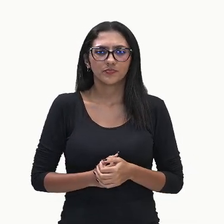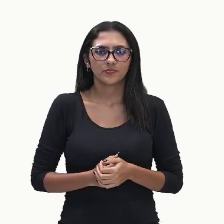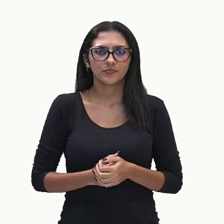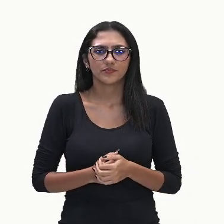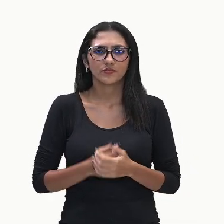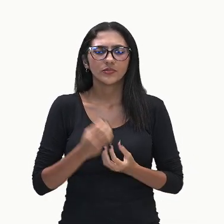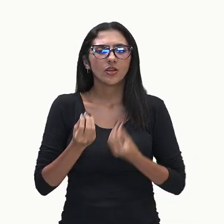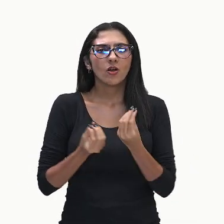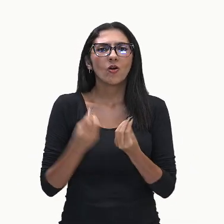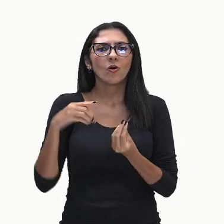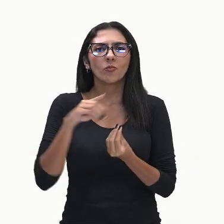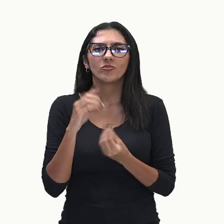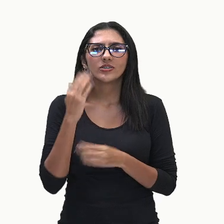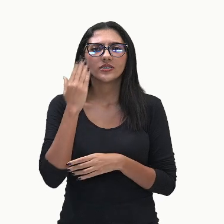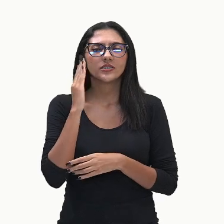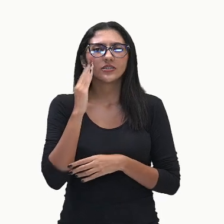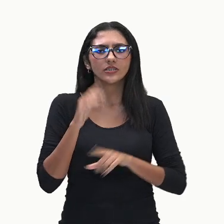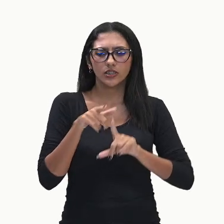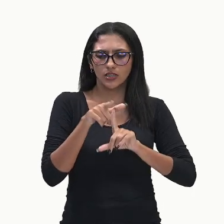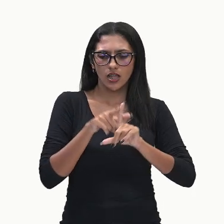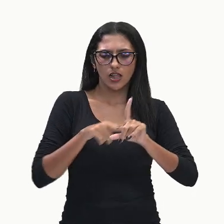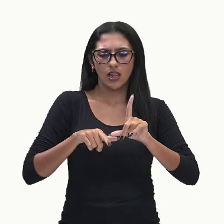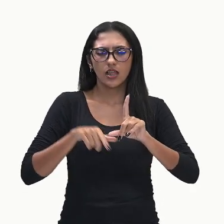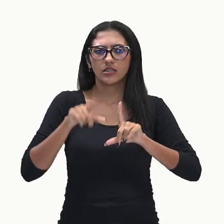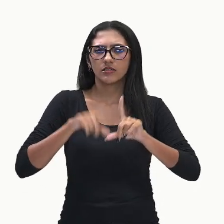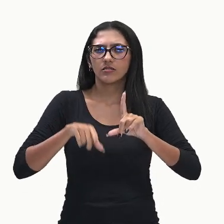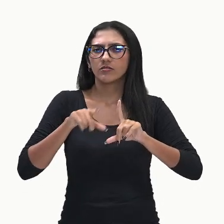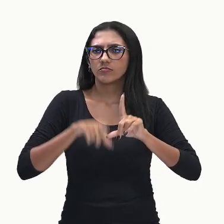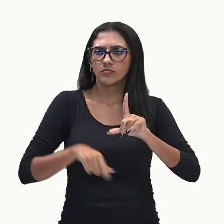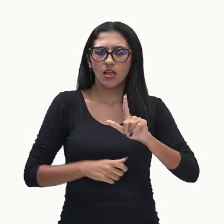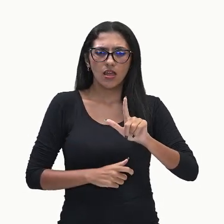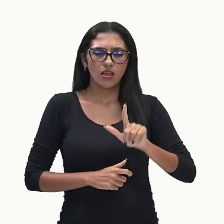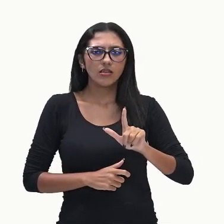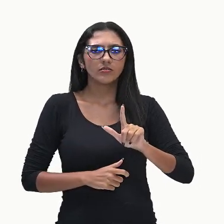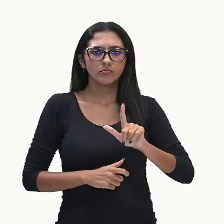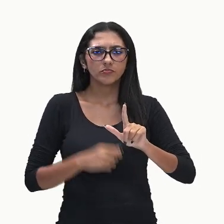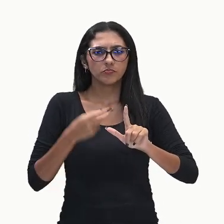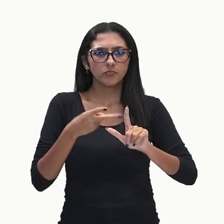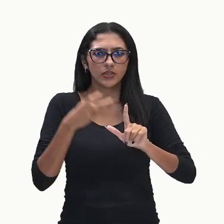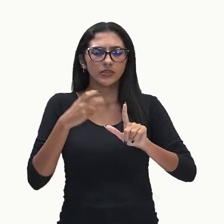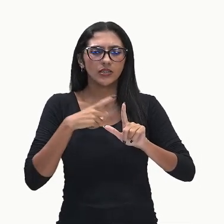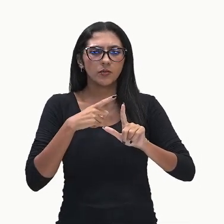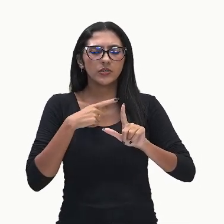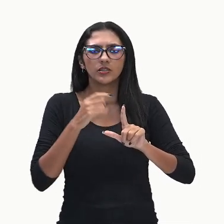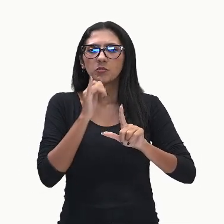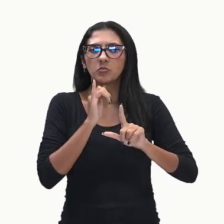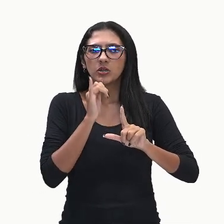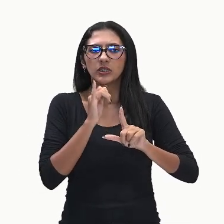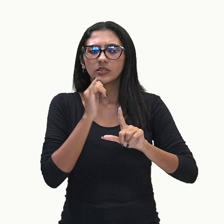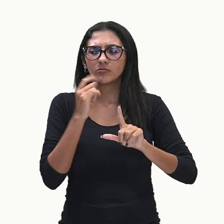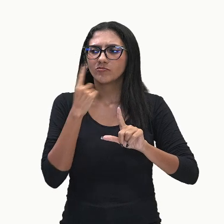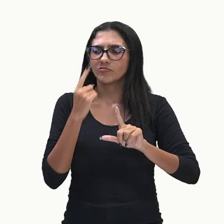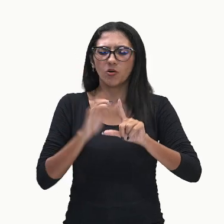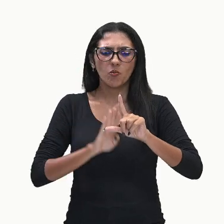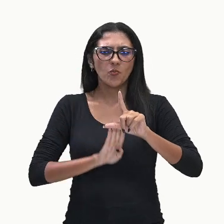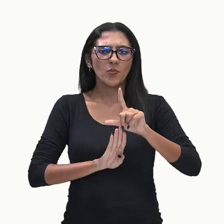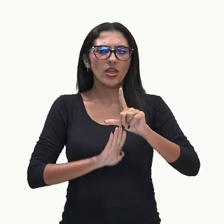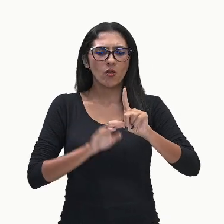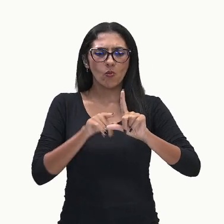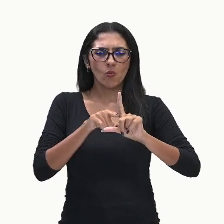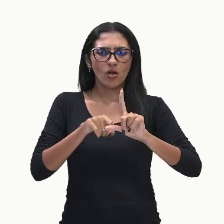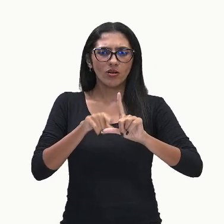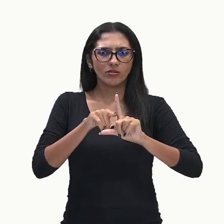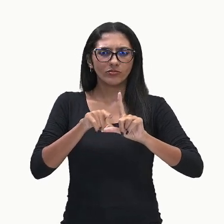que são os lados que formam a letra L? Simples. São os lados que formam aqui esse ângulo de